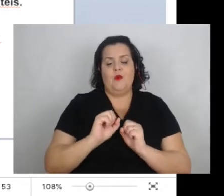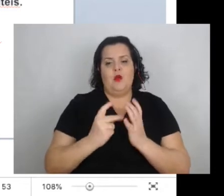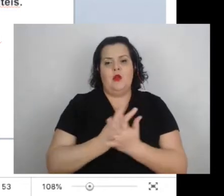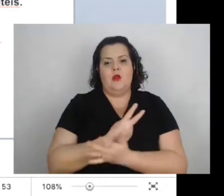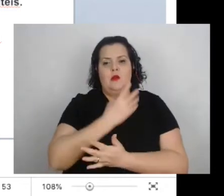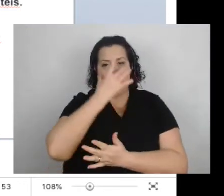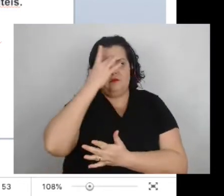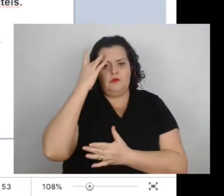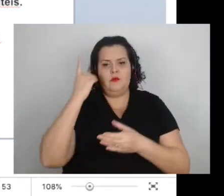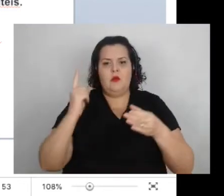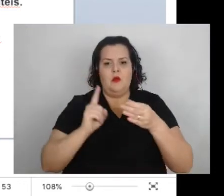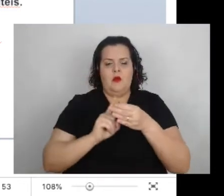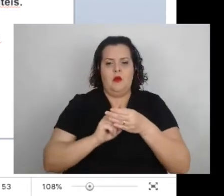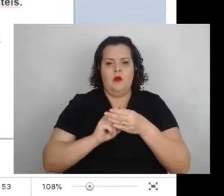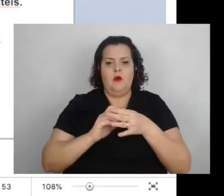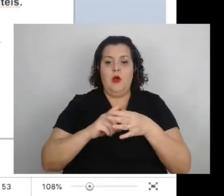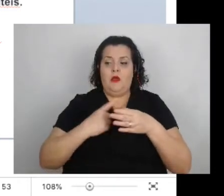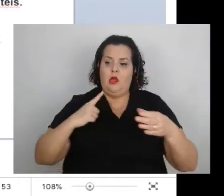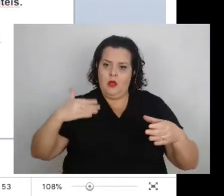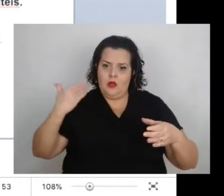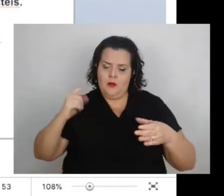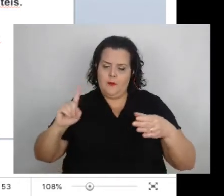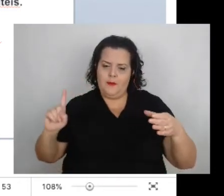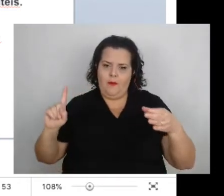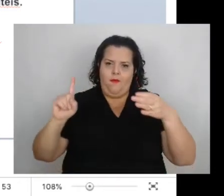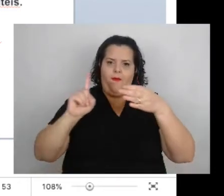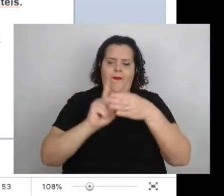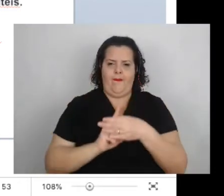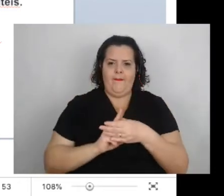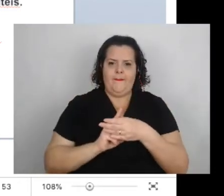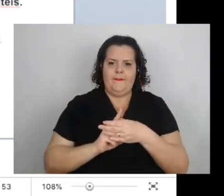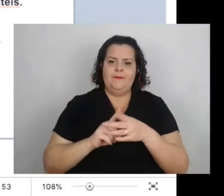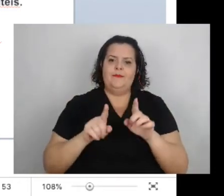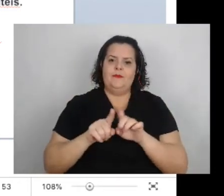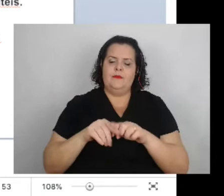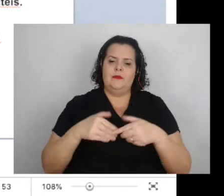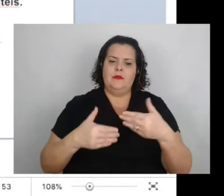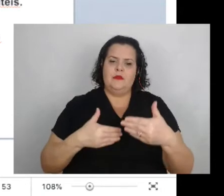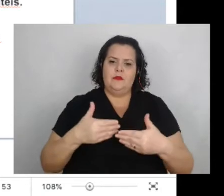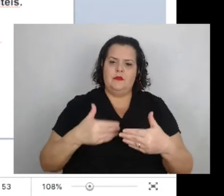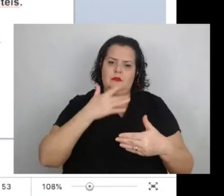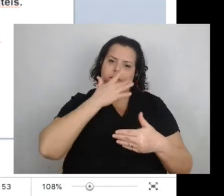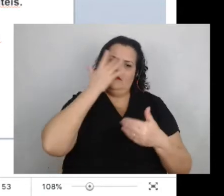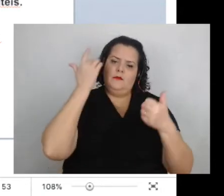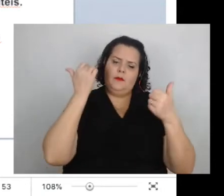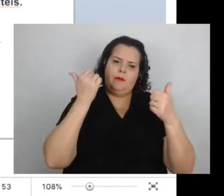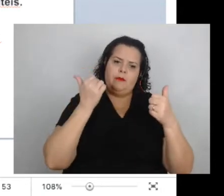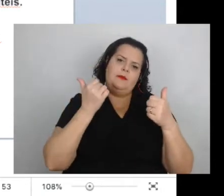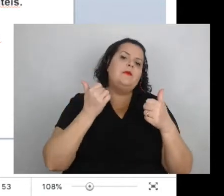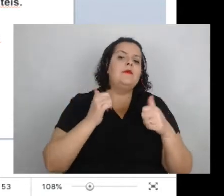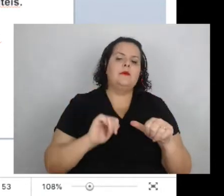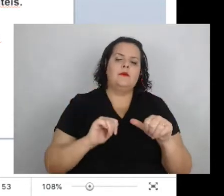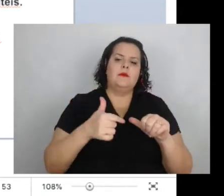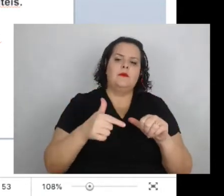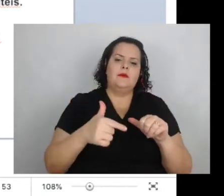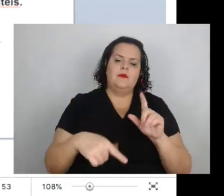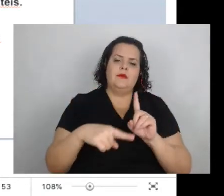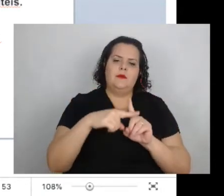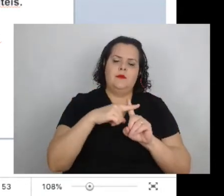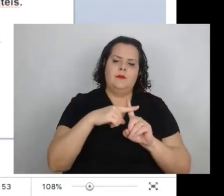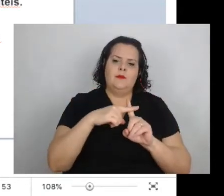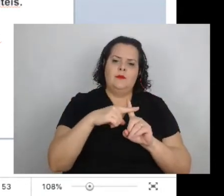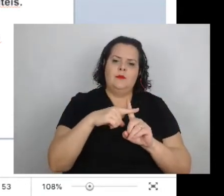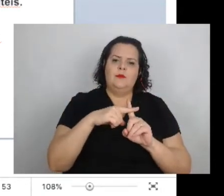clínica com os pacientes de piora tardia, eles podem não ter um teste positivo, e aí nós